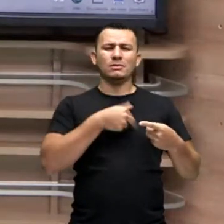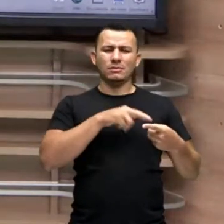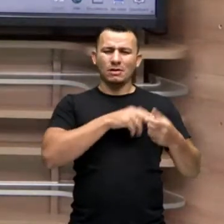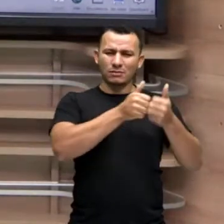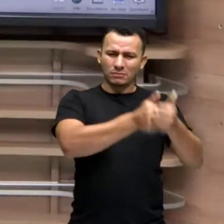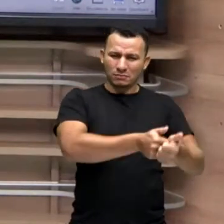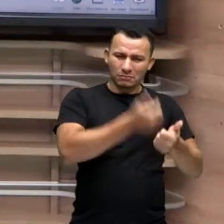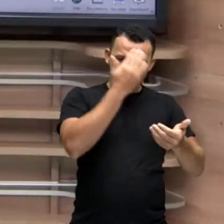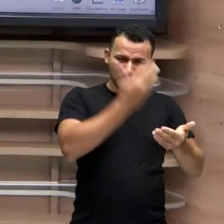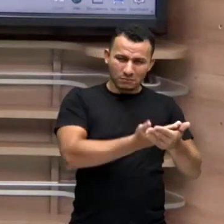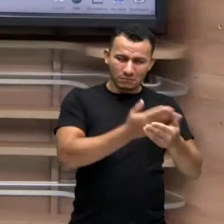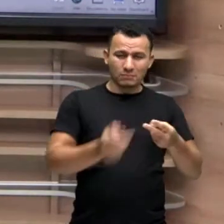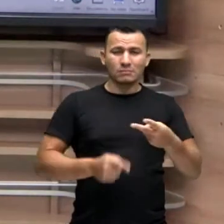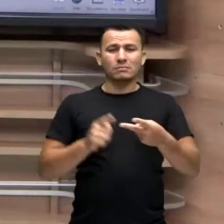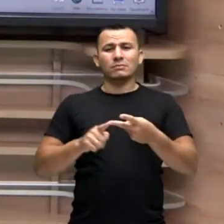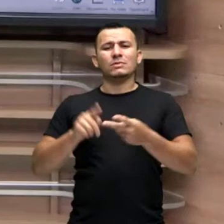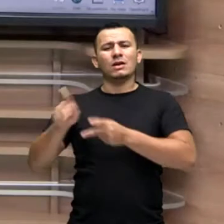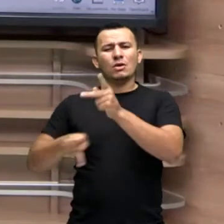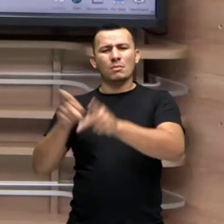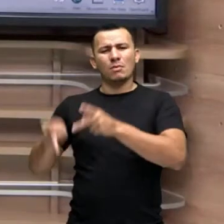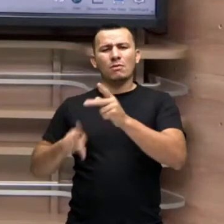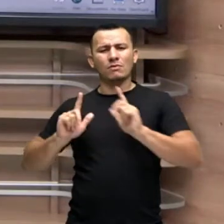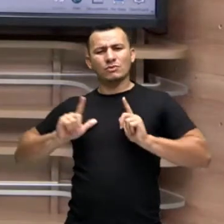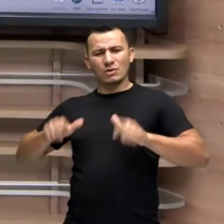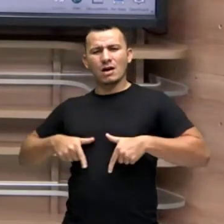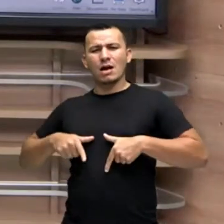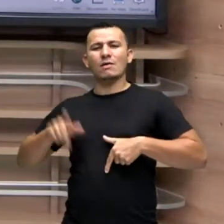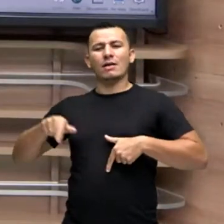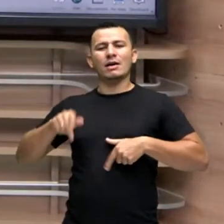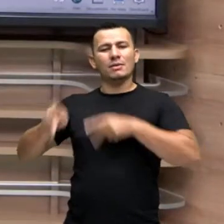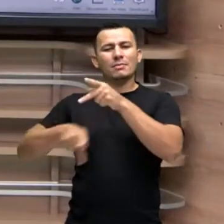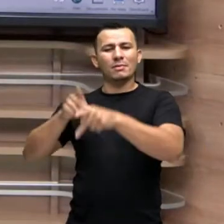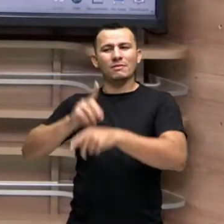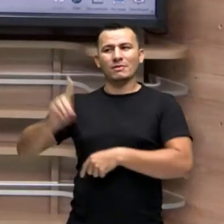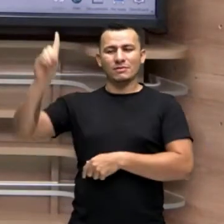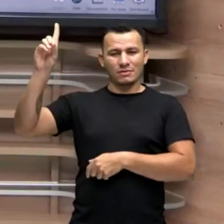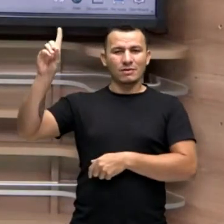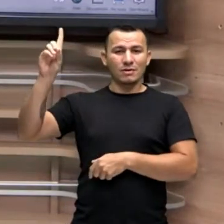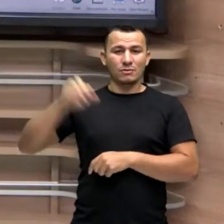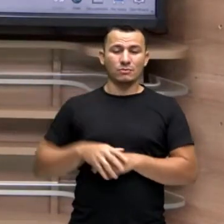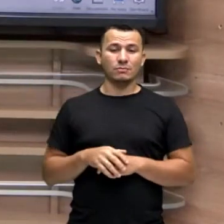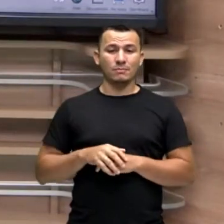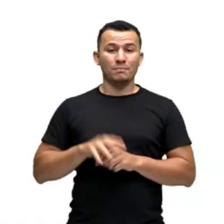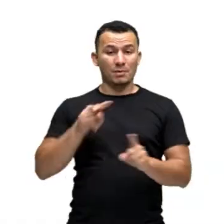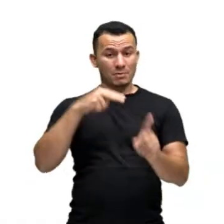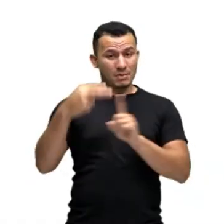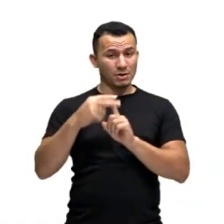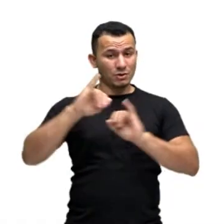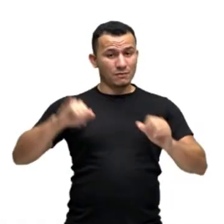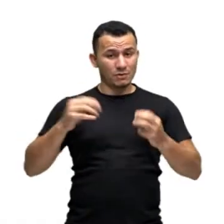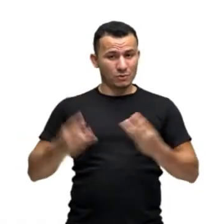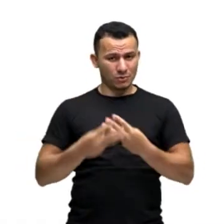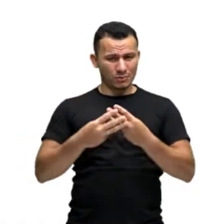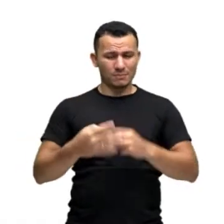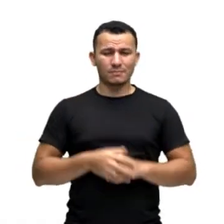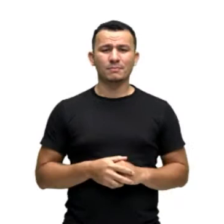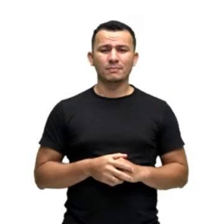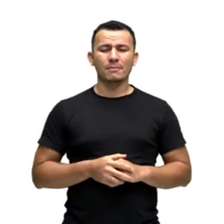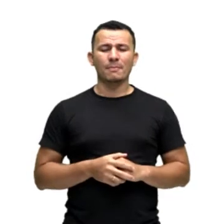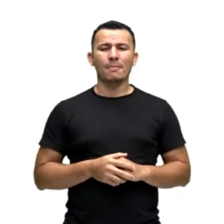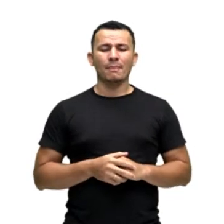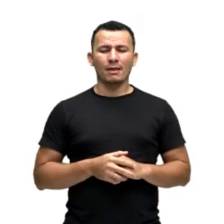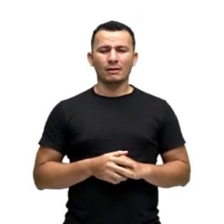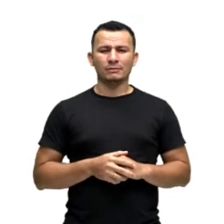único e do povo de Israel como povo de Deus né pelo menos uma posição judaicos lá no cristianismo